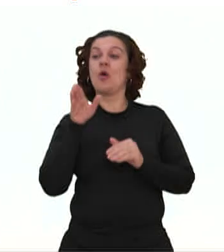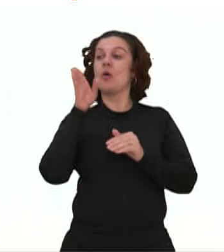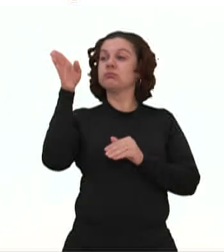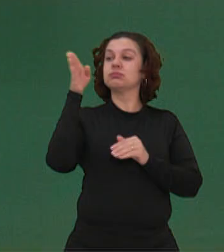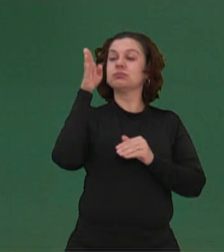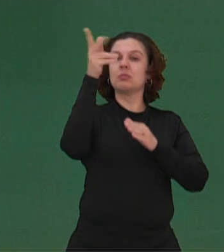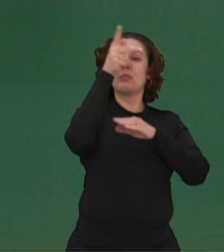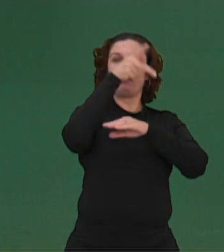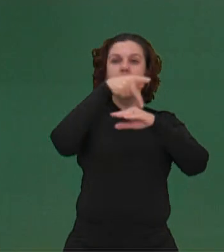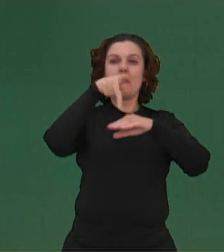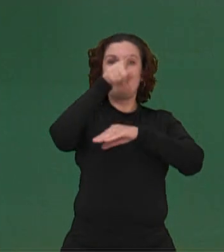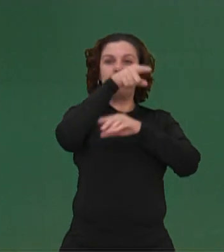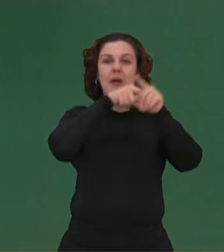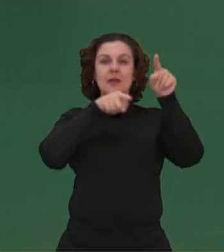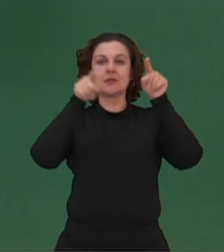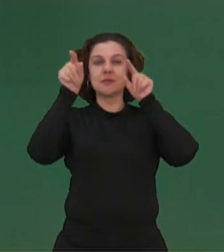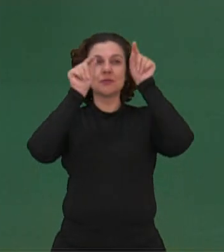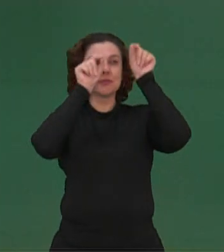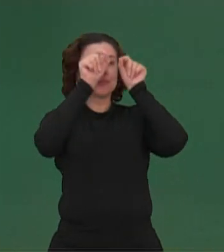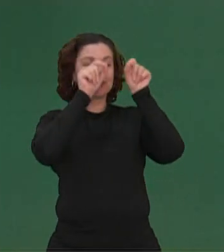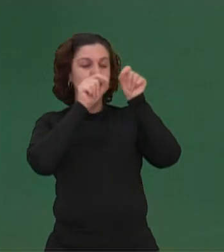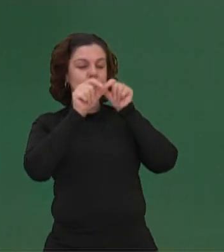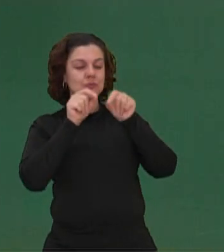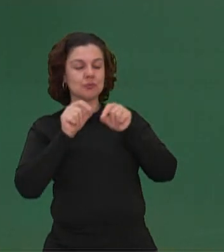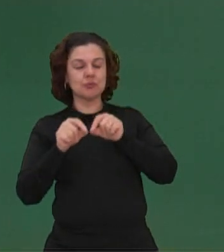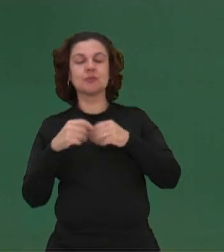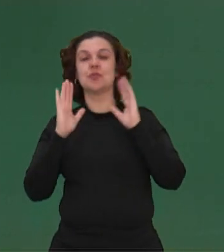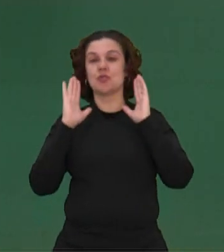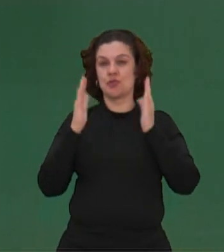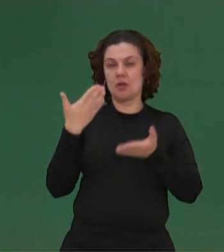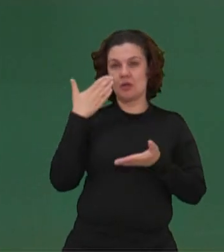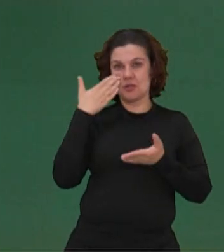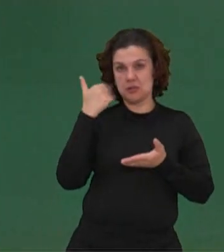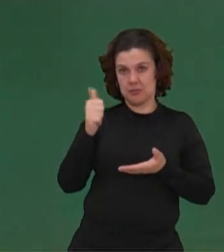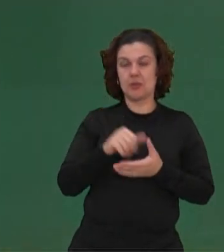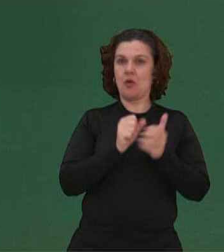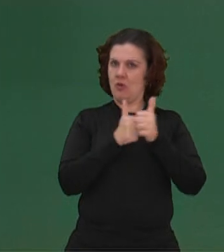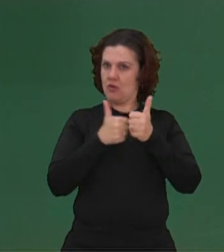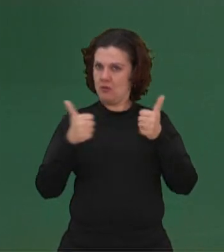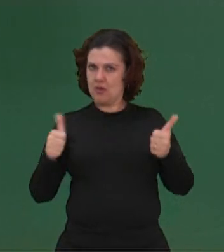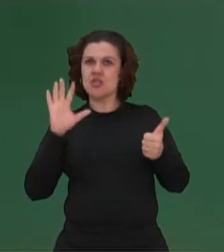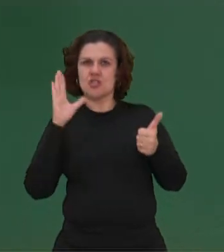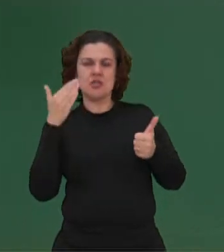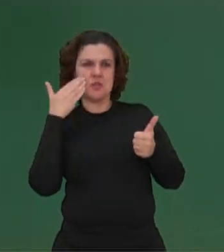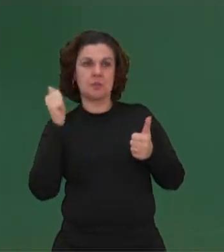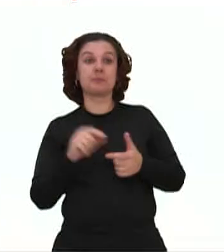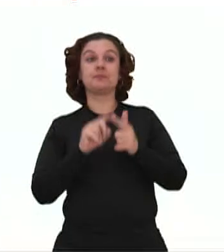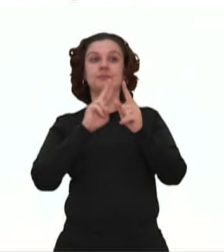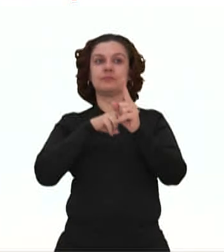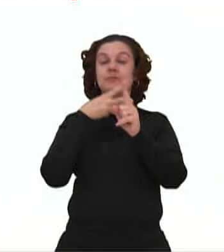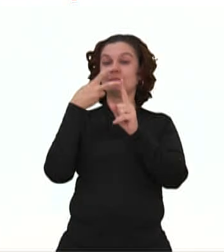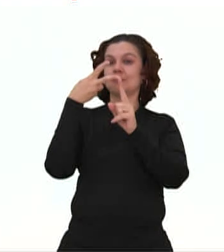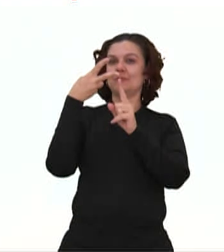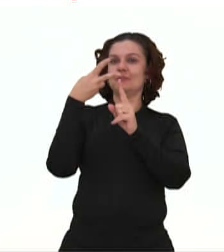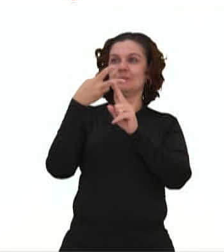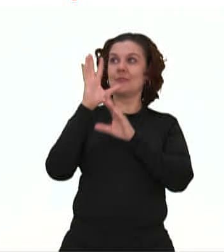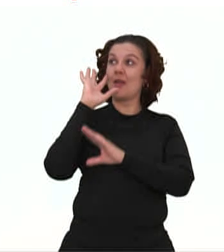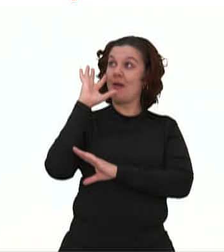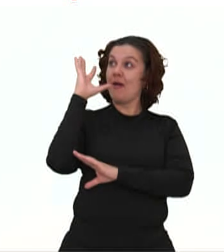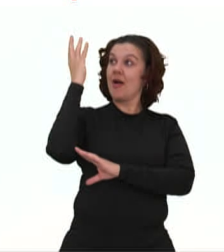Portugal, nas ilhas do Oceano Atlântico. Ok? Mas, clima e